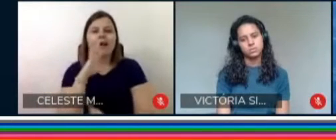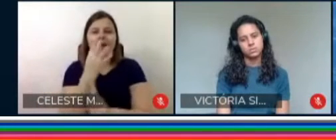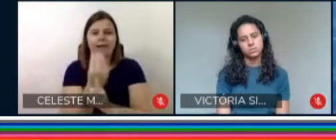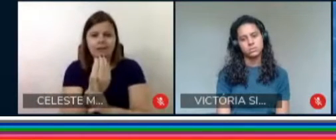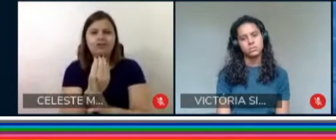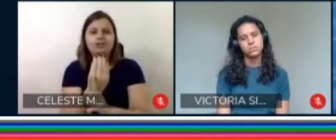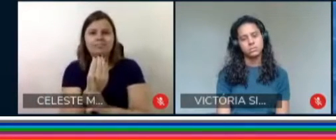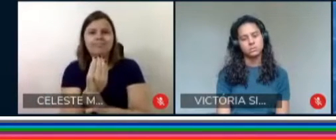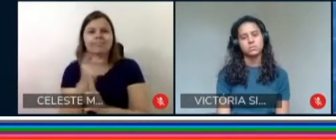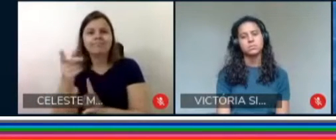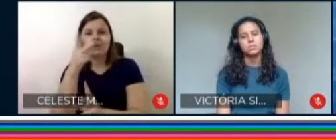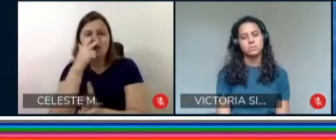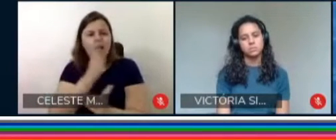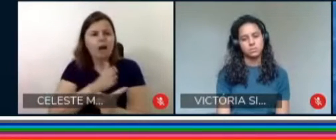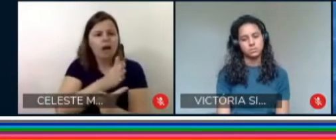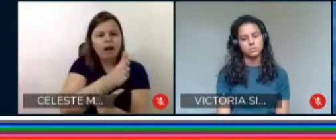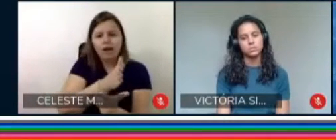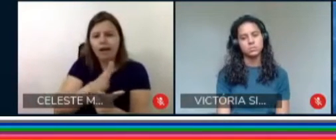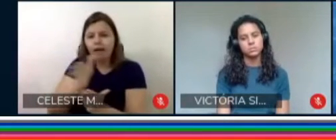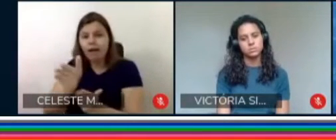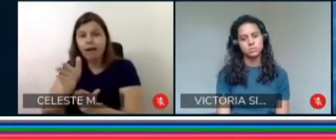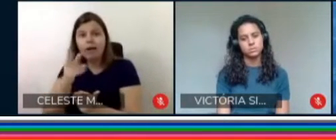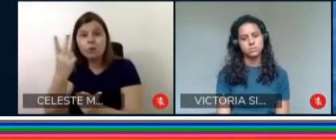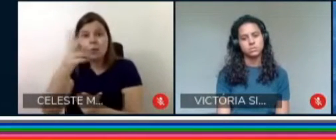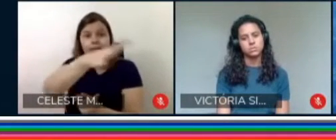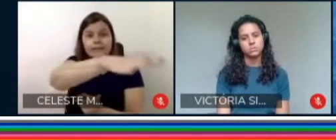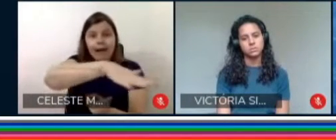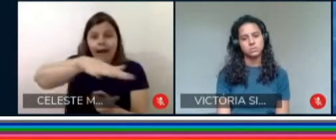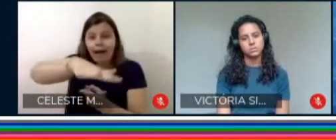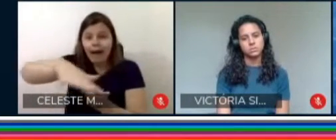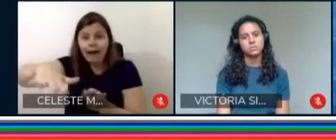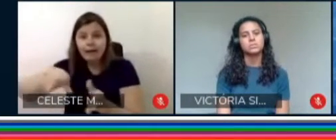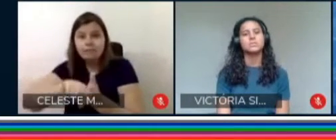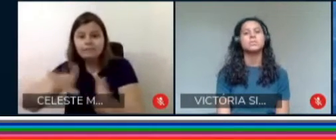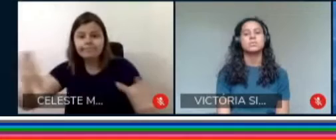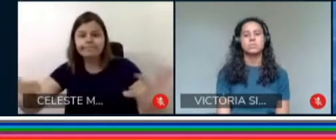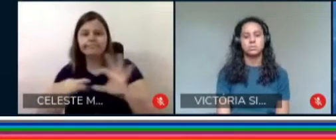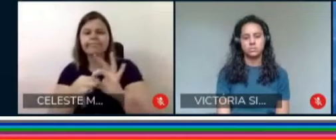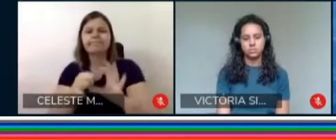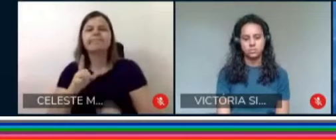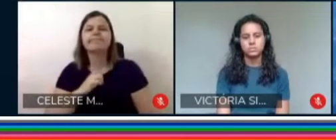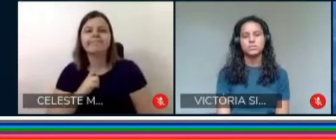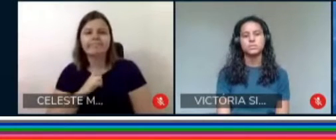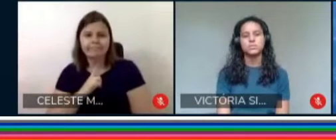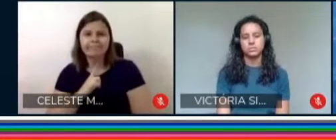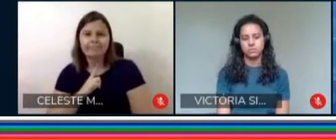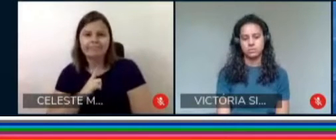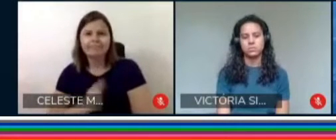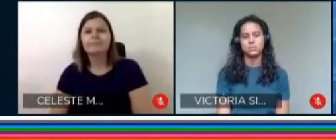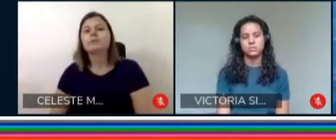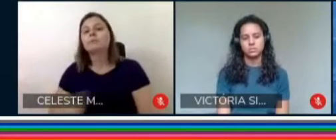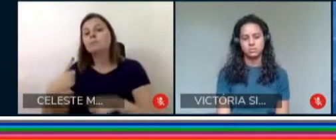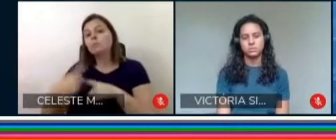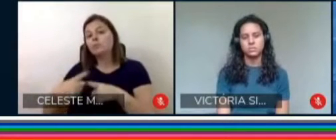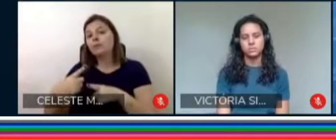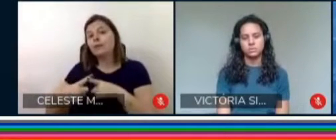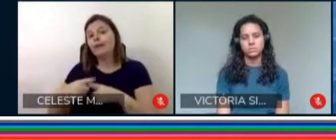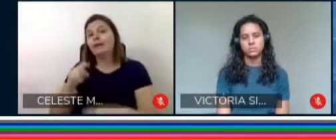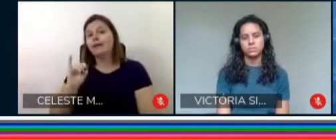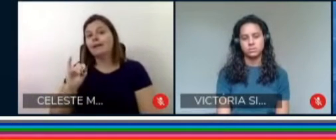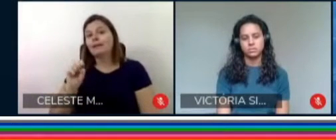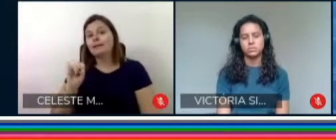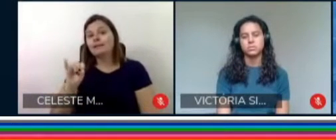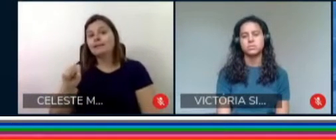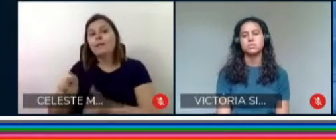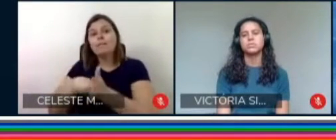que ela viu que estavam interligados, né? Isso foi a partir dela ter pesquisado sobre o